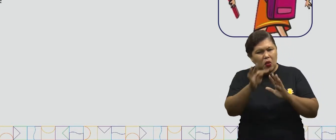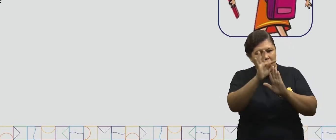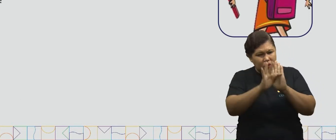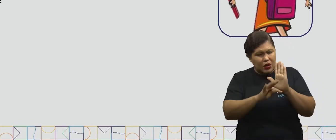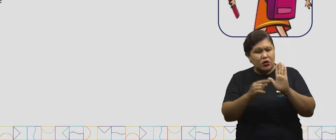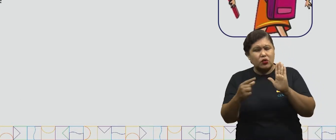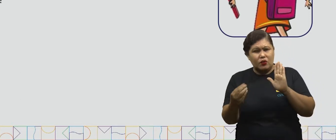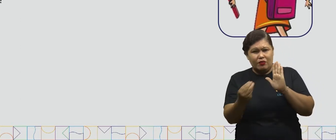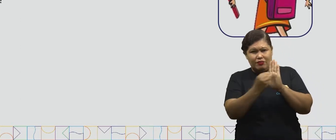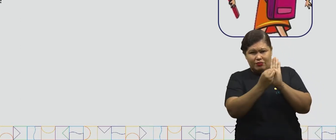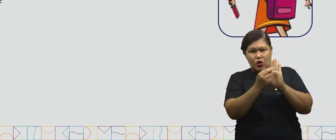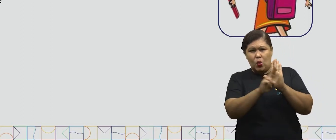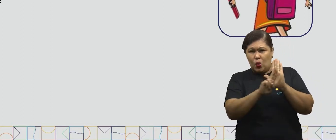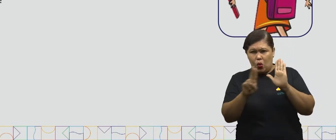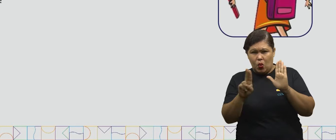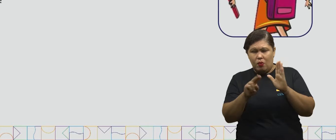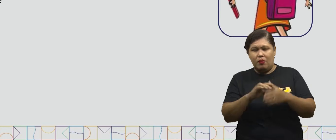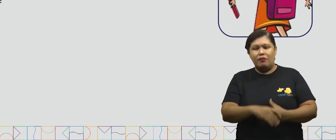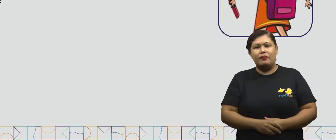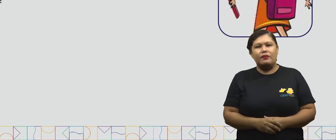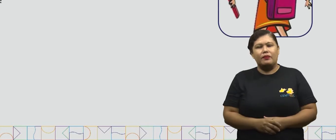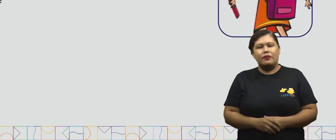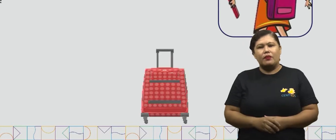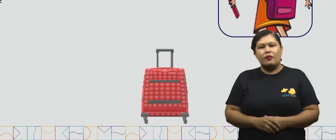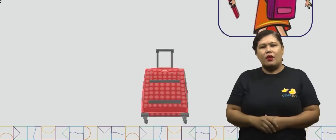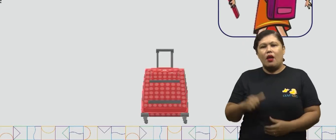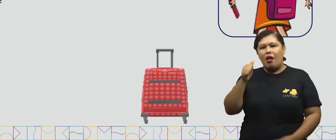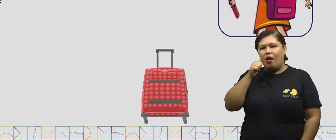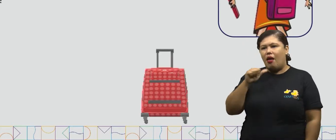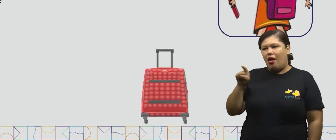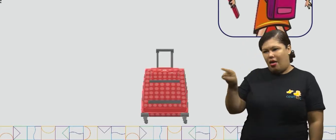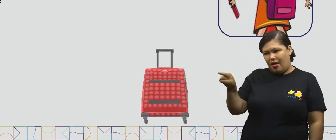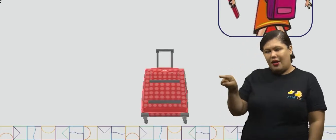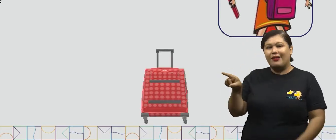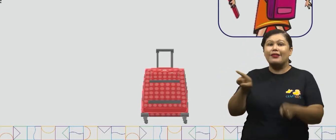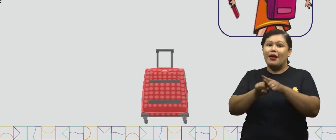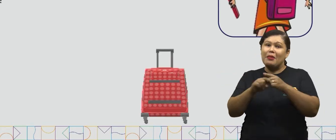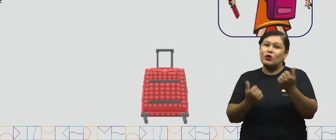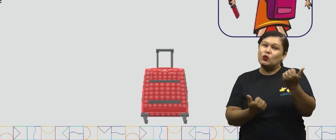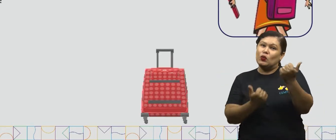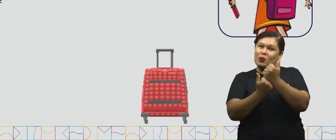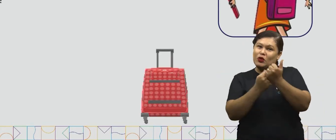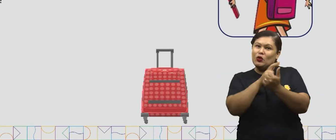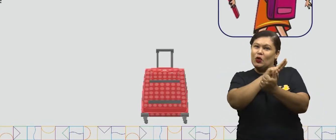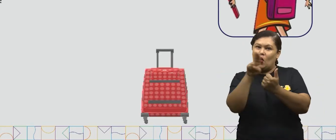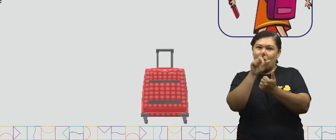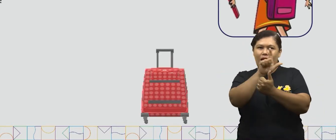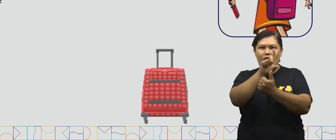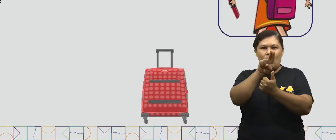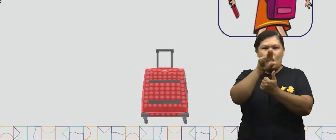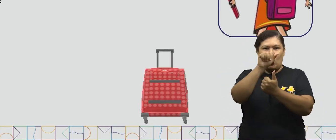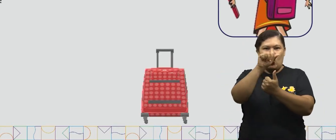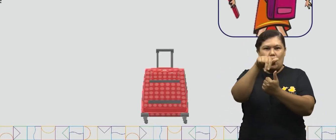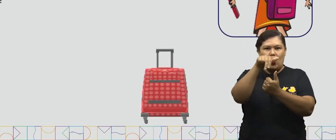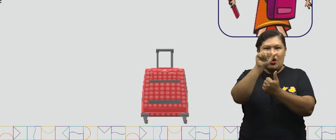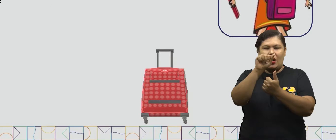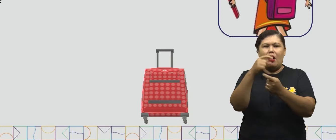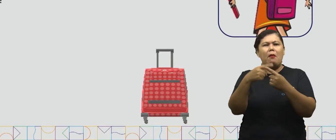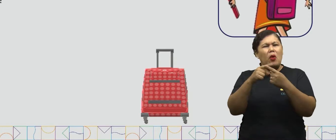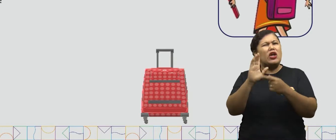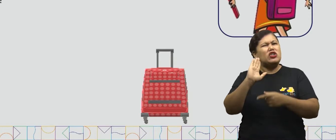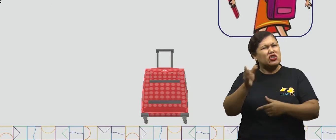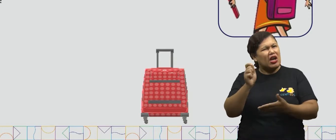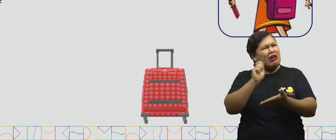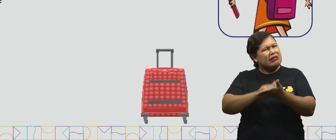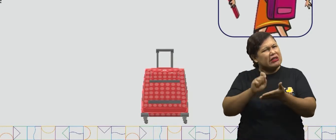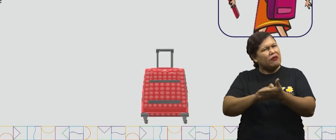A palavra ela substitui a palavra Luana. Luana tinha acabado de ser escrita,